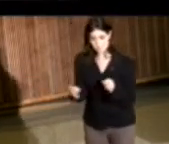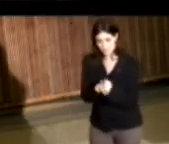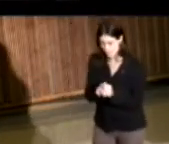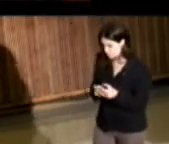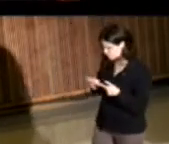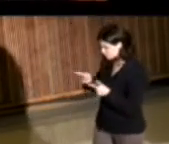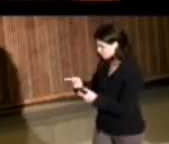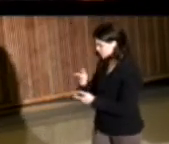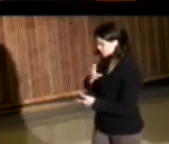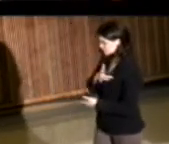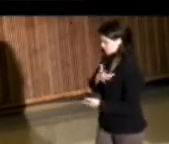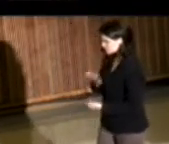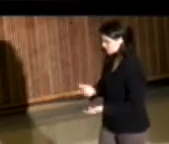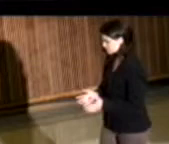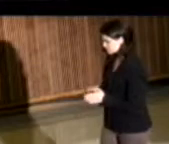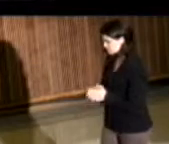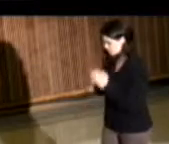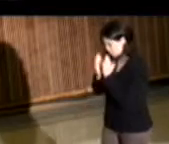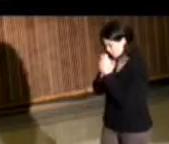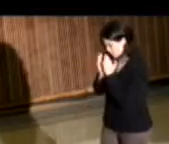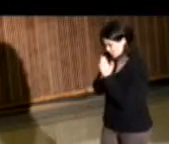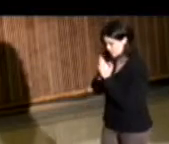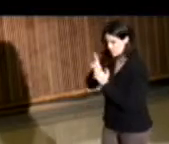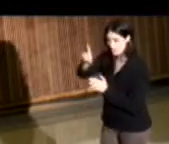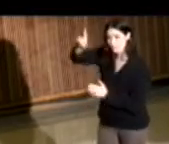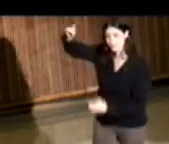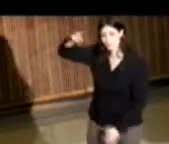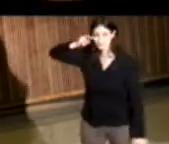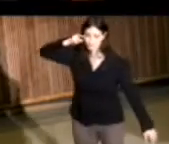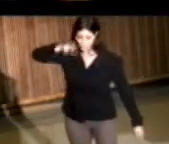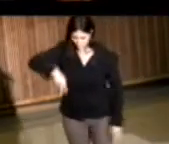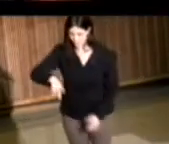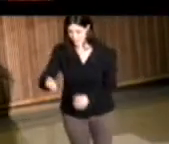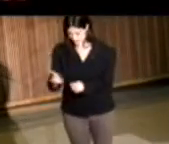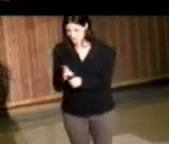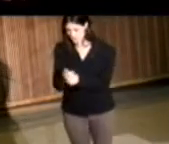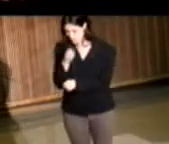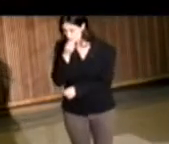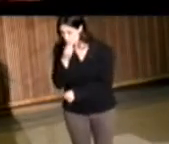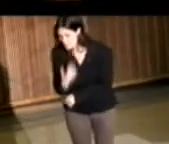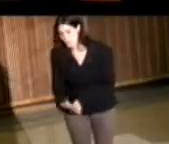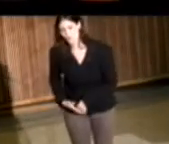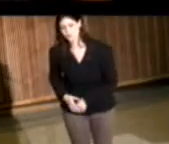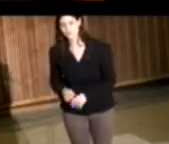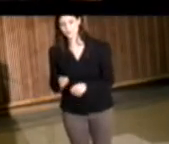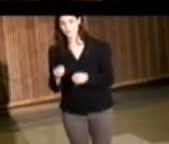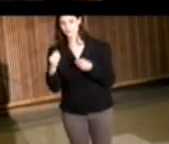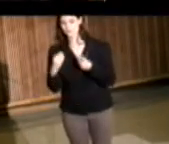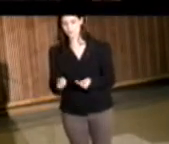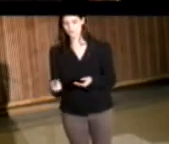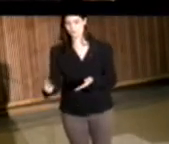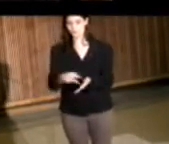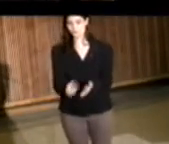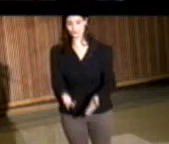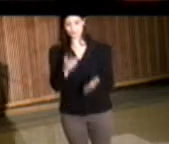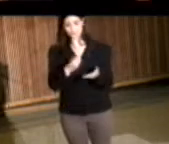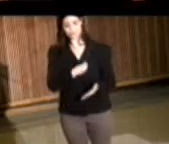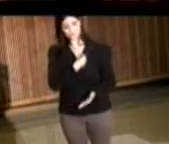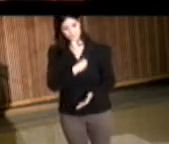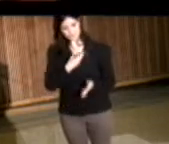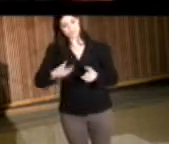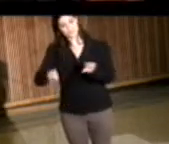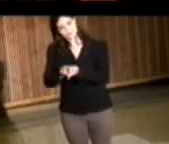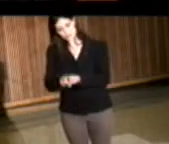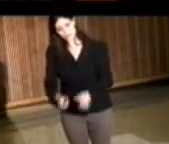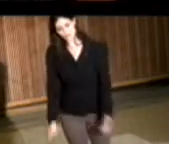ainda, ressuscitando aquela mulher dentre os mortos. É assim que funciona. Não é que a nossa salvação vem pelas